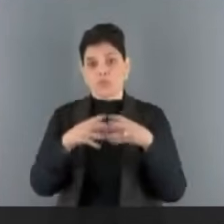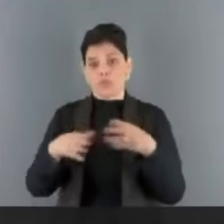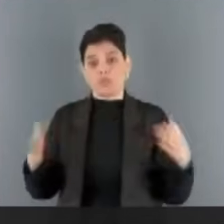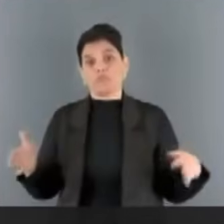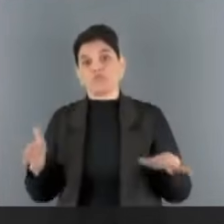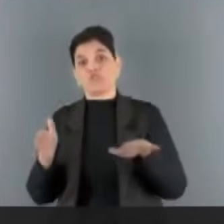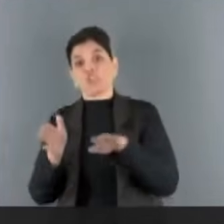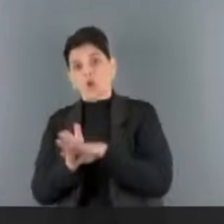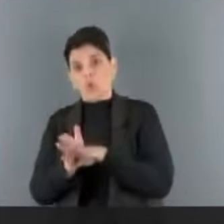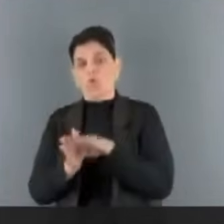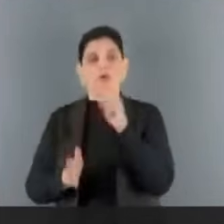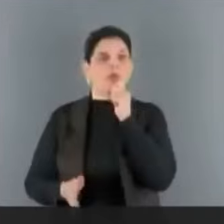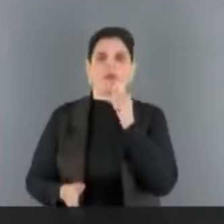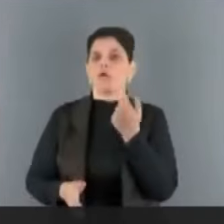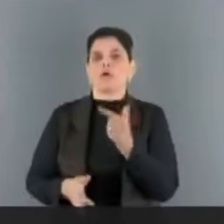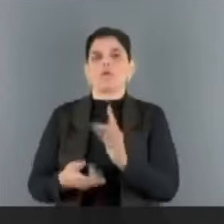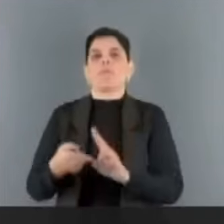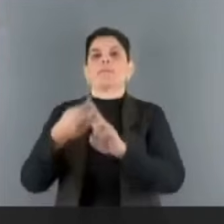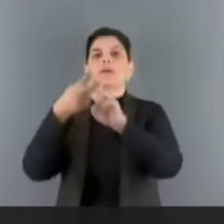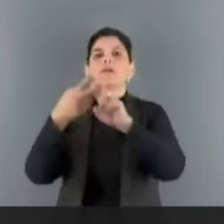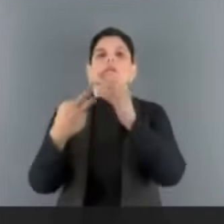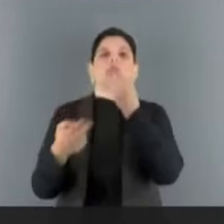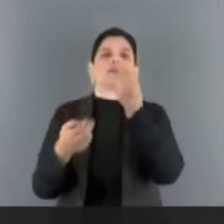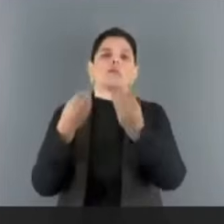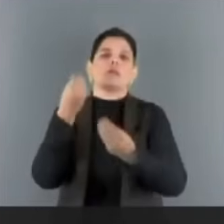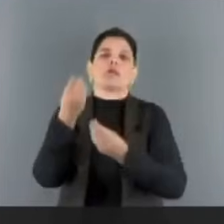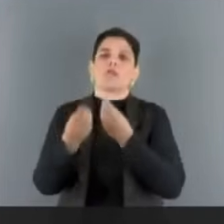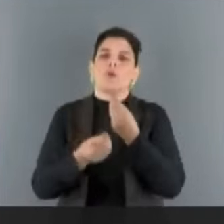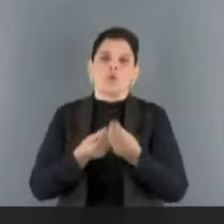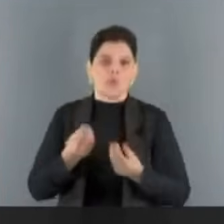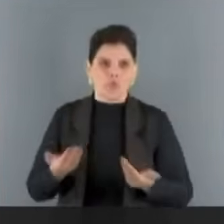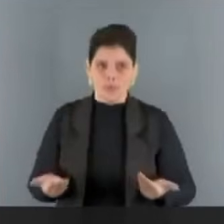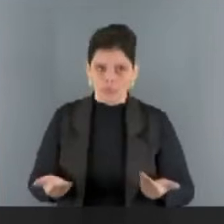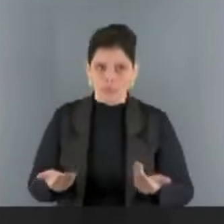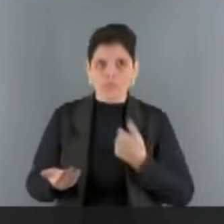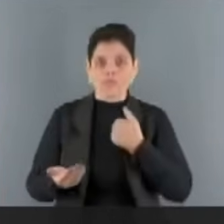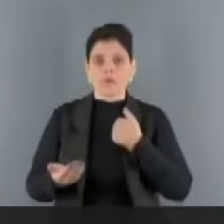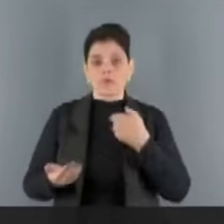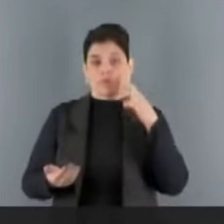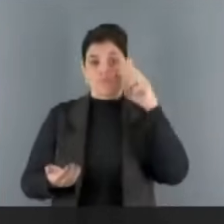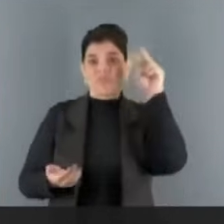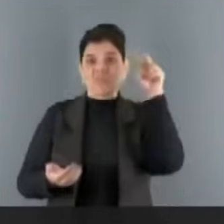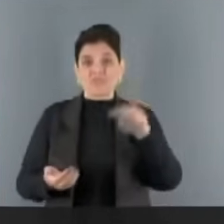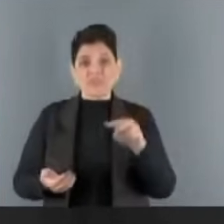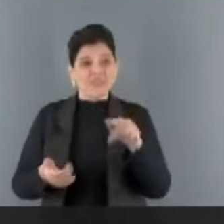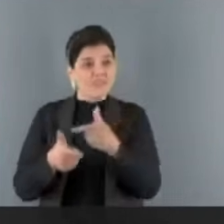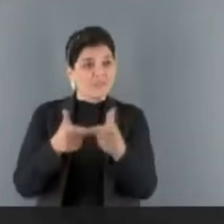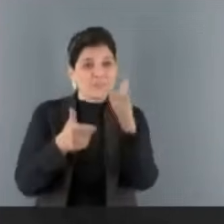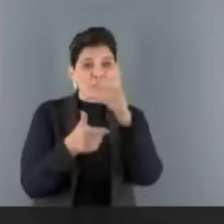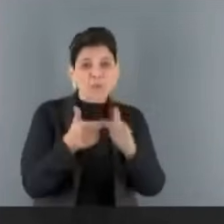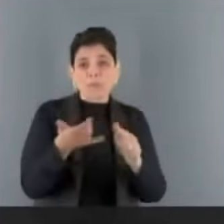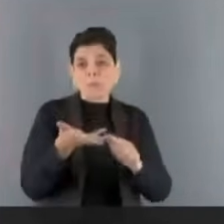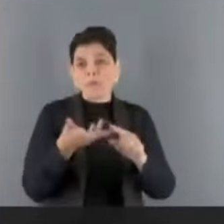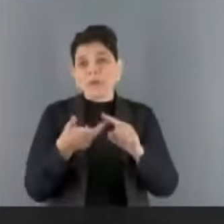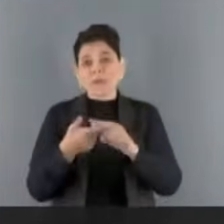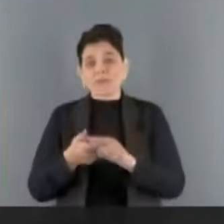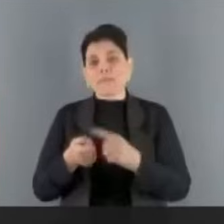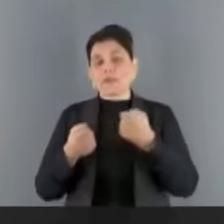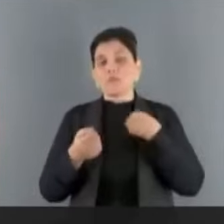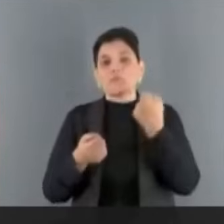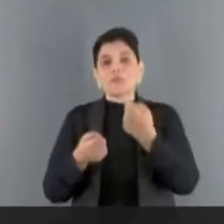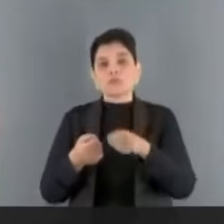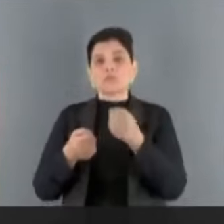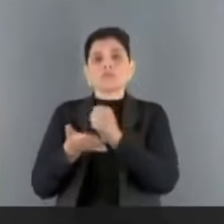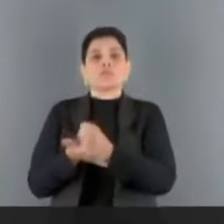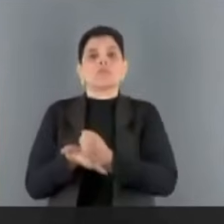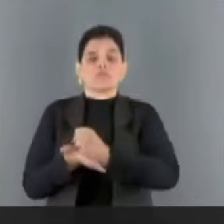para fazer as prisões. E nós tínhamos que, na realidade, gerenciar aquela crise e retirar, evacuar as pessoas o máximo